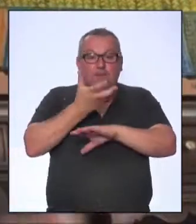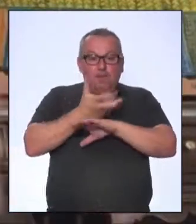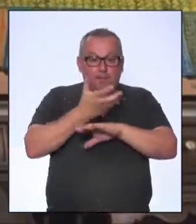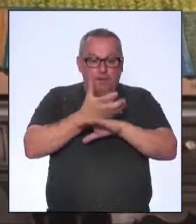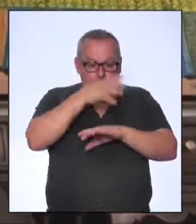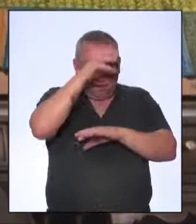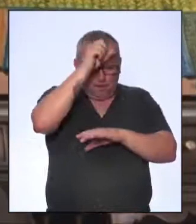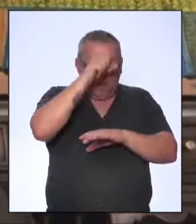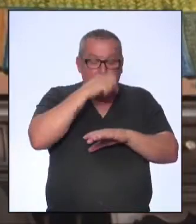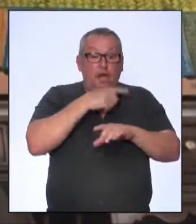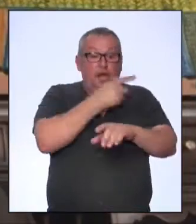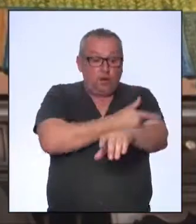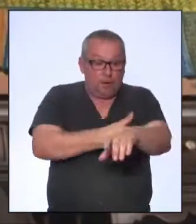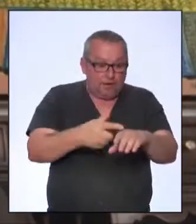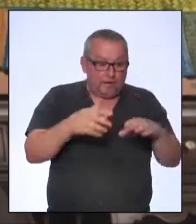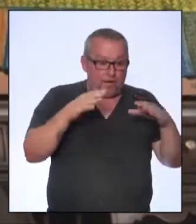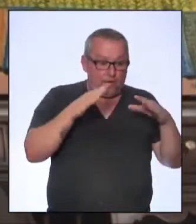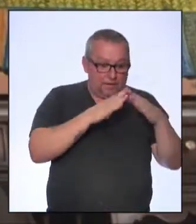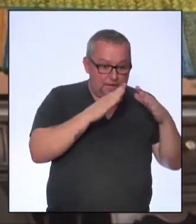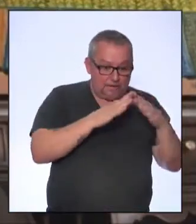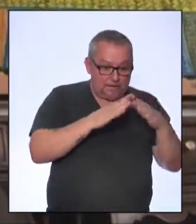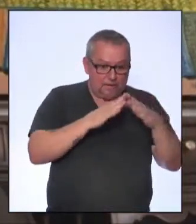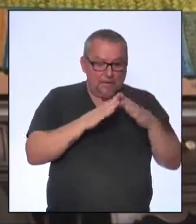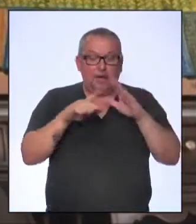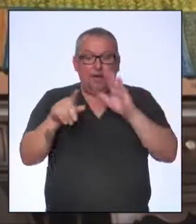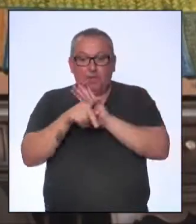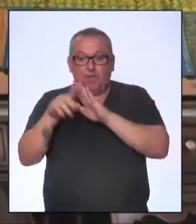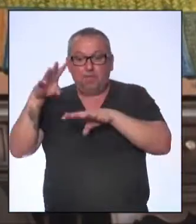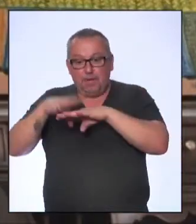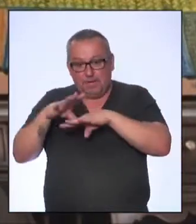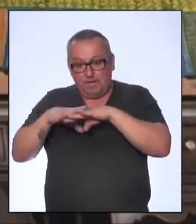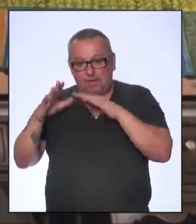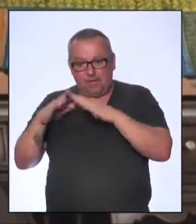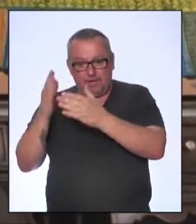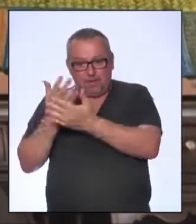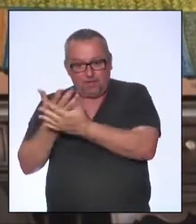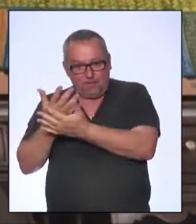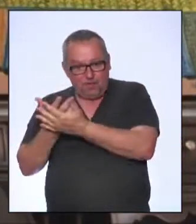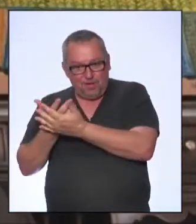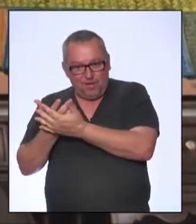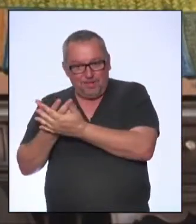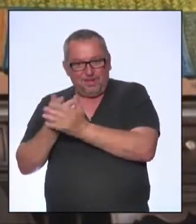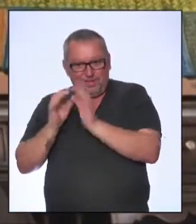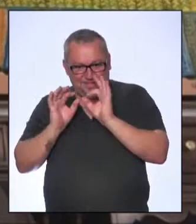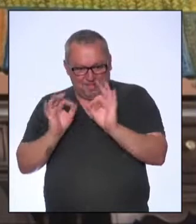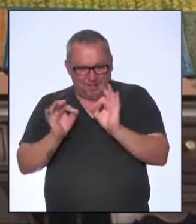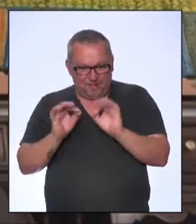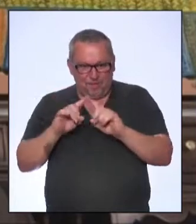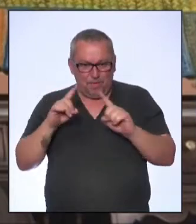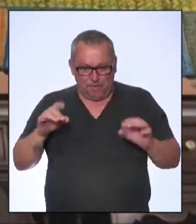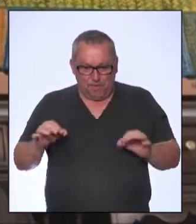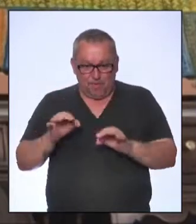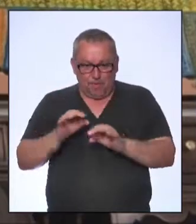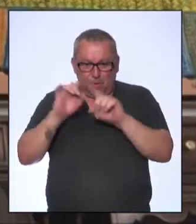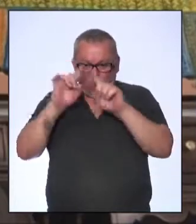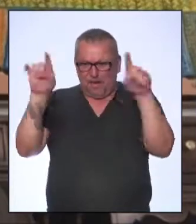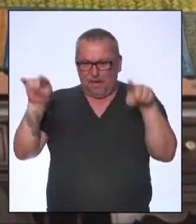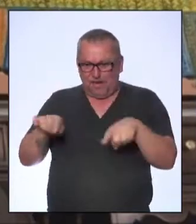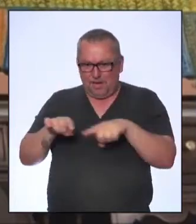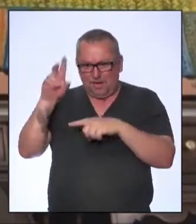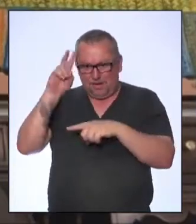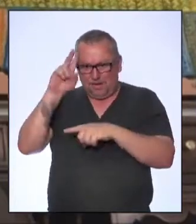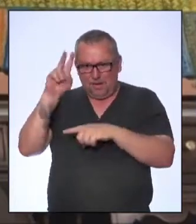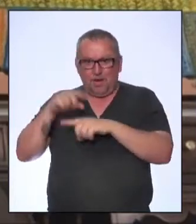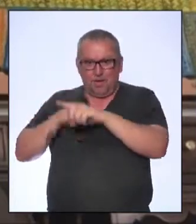em casa, matemática se aprende na escola, porque aquele mesmo cartaz que a gente já viu terminava assim, né? É